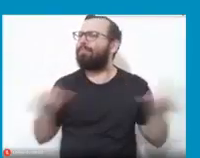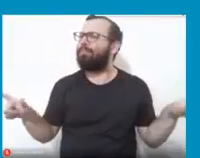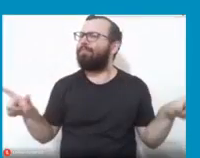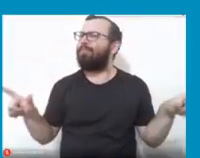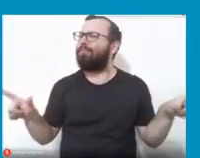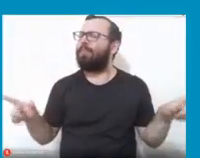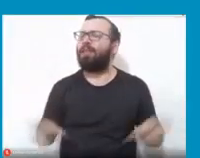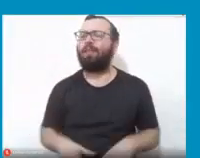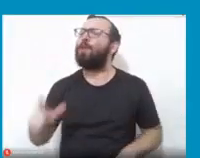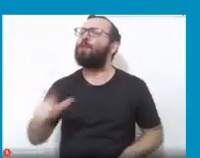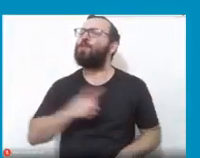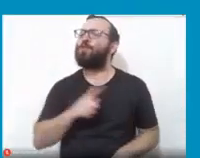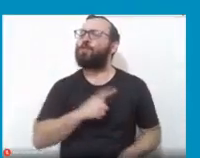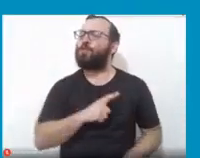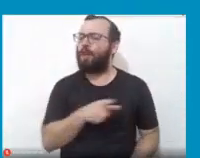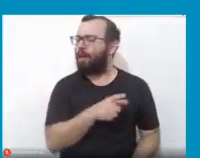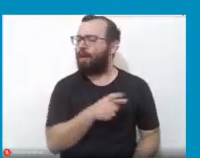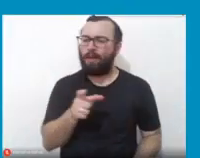essa dupla